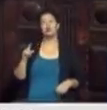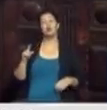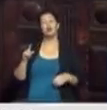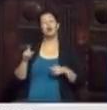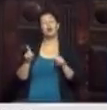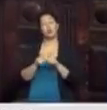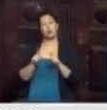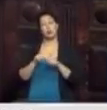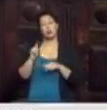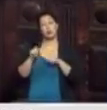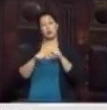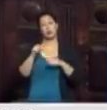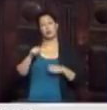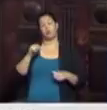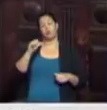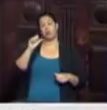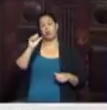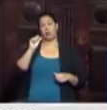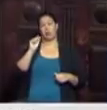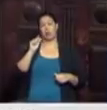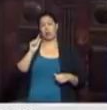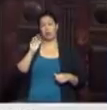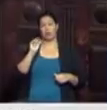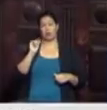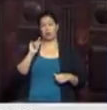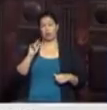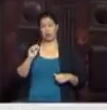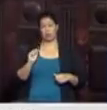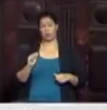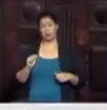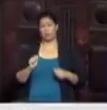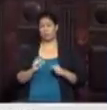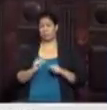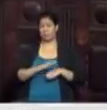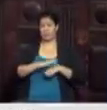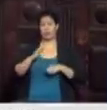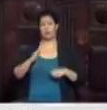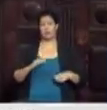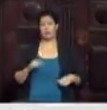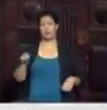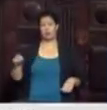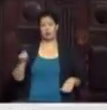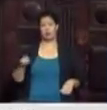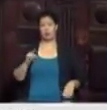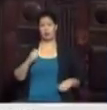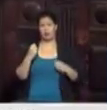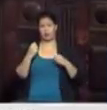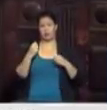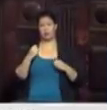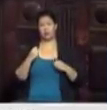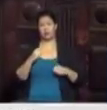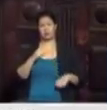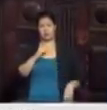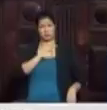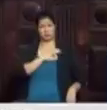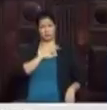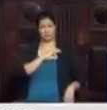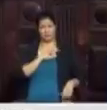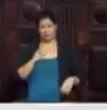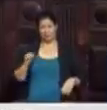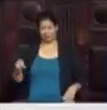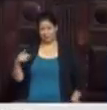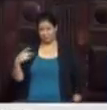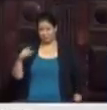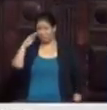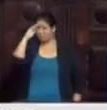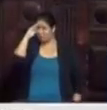as próprias Forças Armadas estavam incluídas para auxiliar na